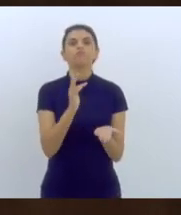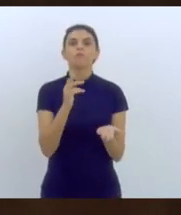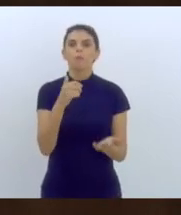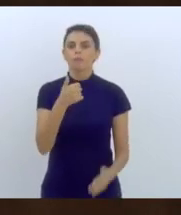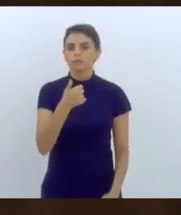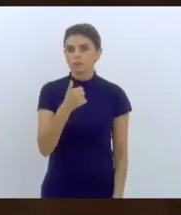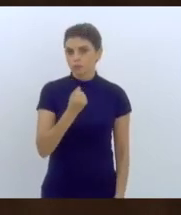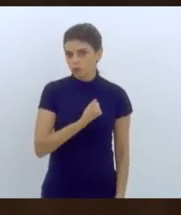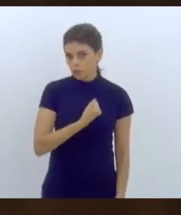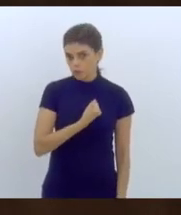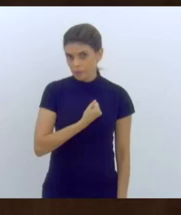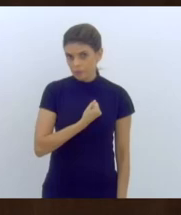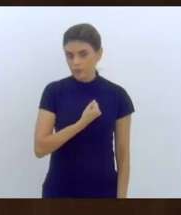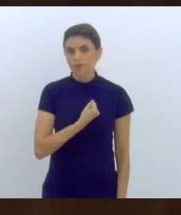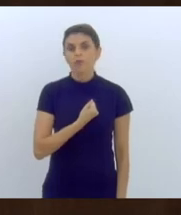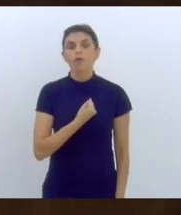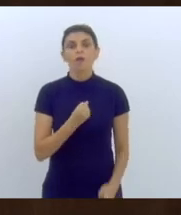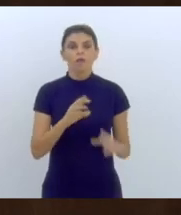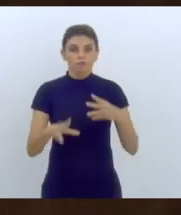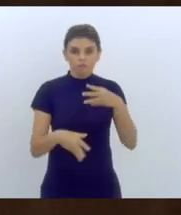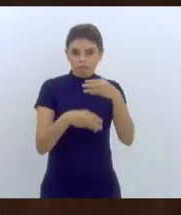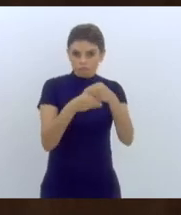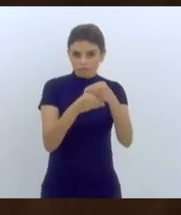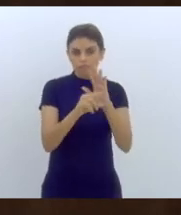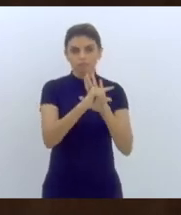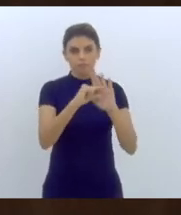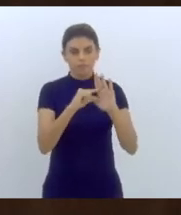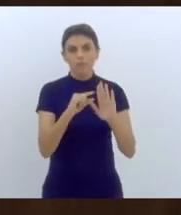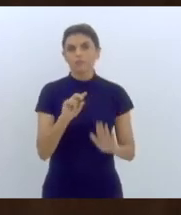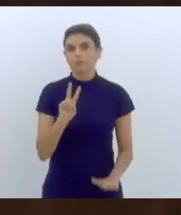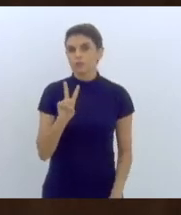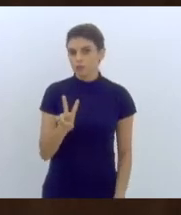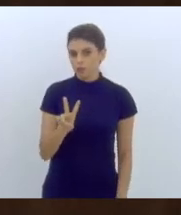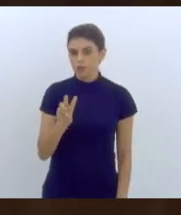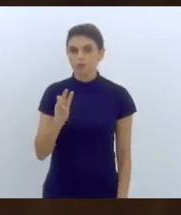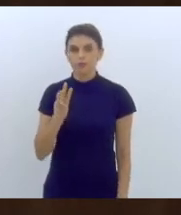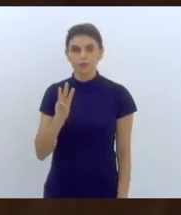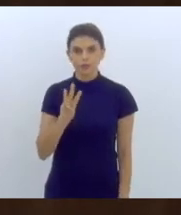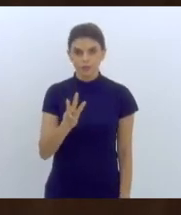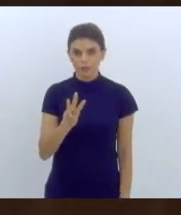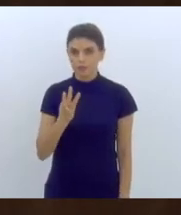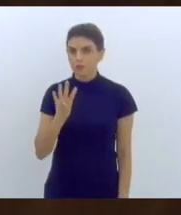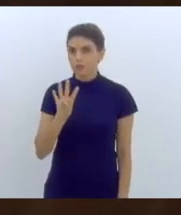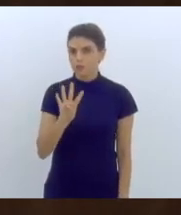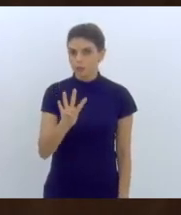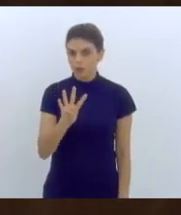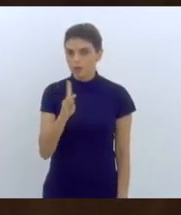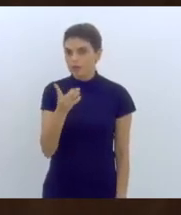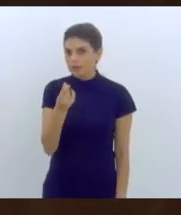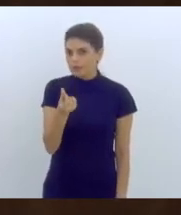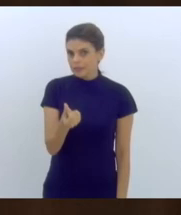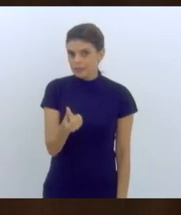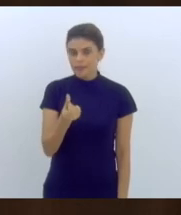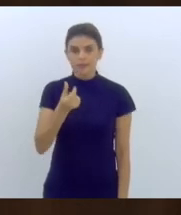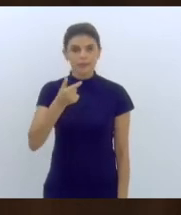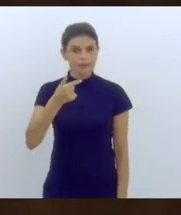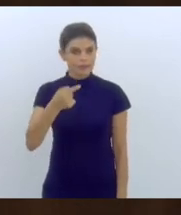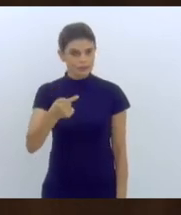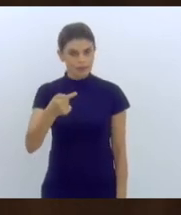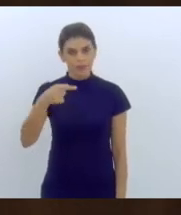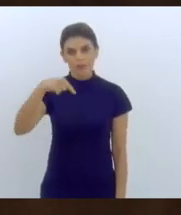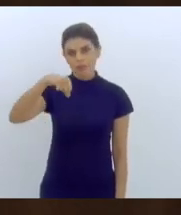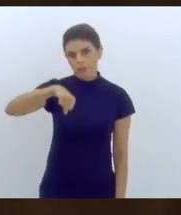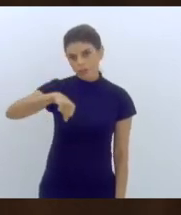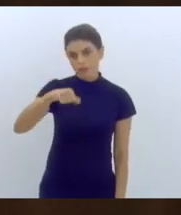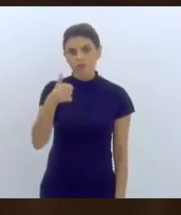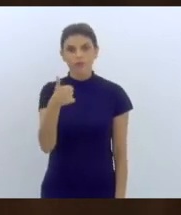aglutinativa, as emendas 2, 3, 4, 6, 7, 9,